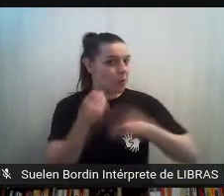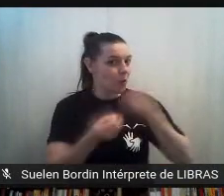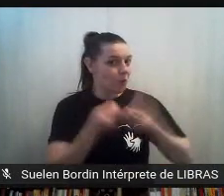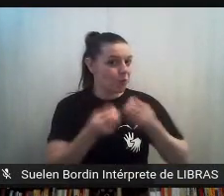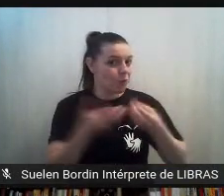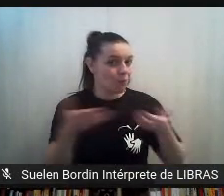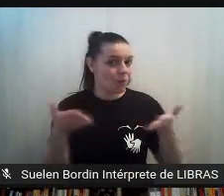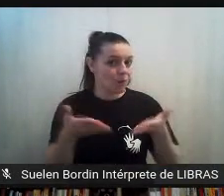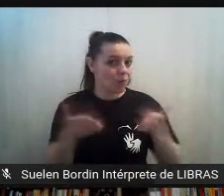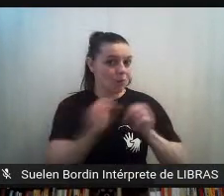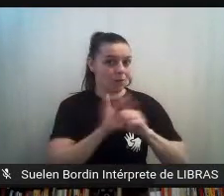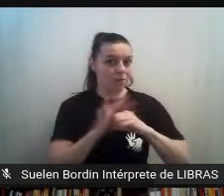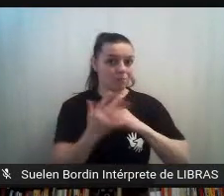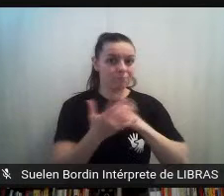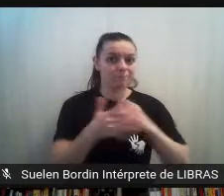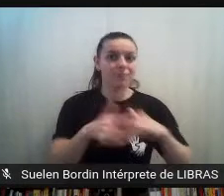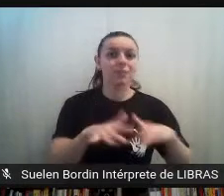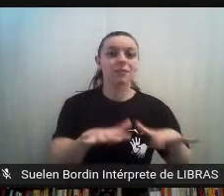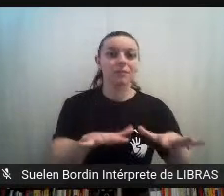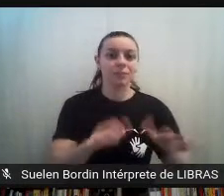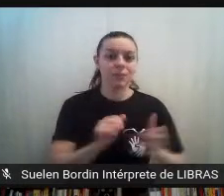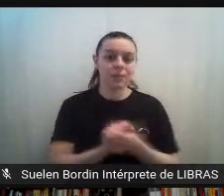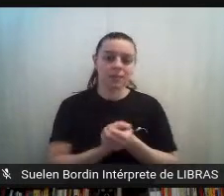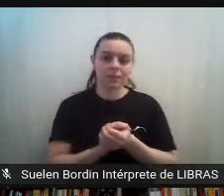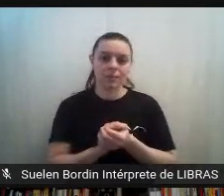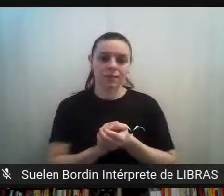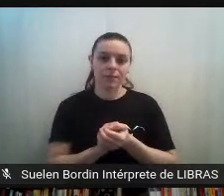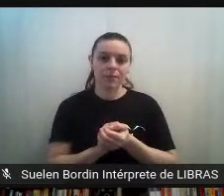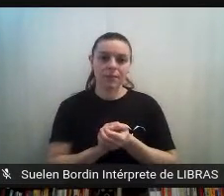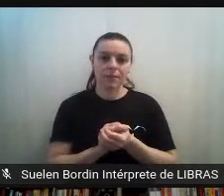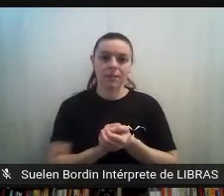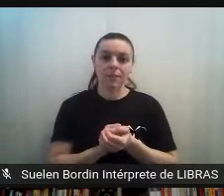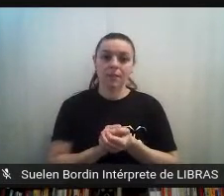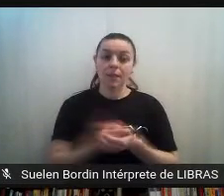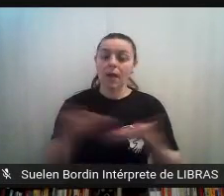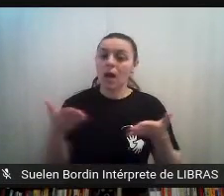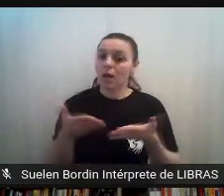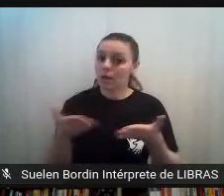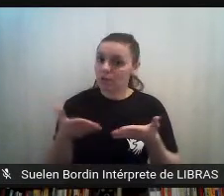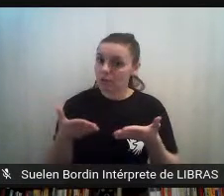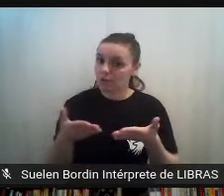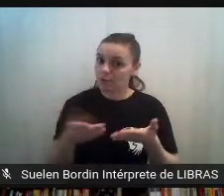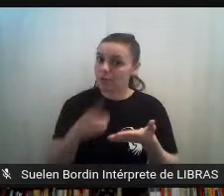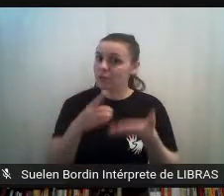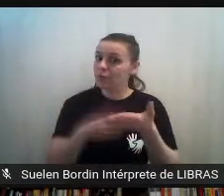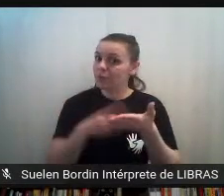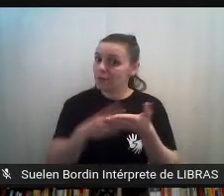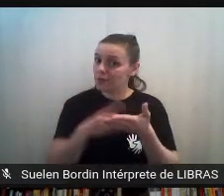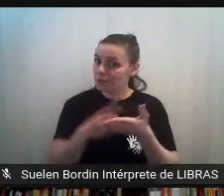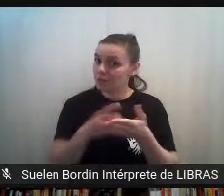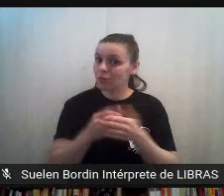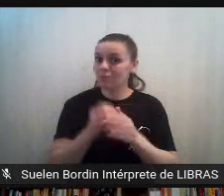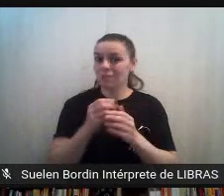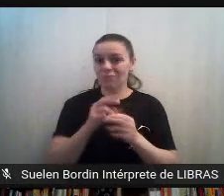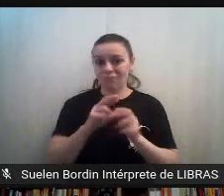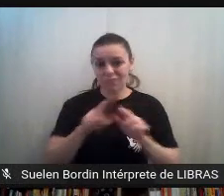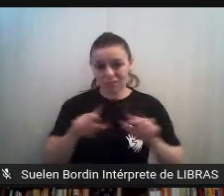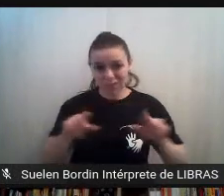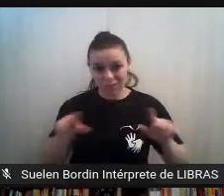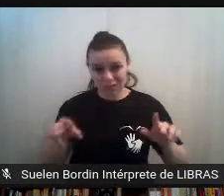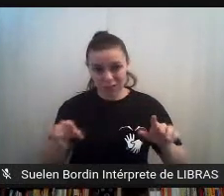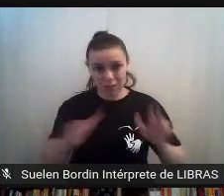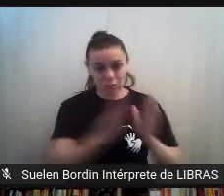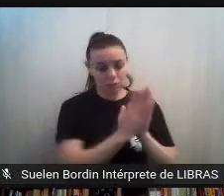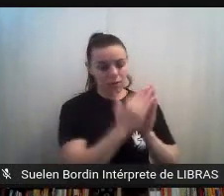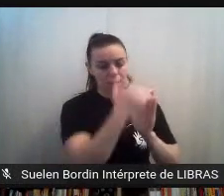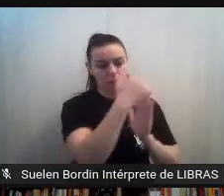agora? Ah, a gente está com uma didática um pouco diferente. O nosso calendário se ajeitou só agora. Então, já